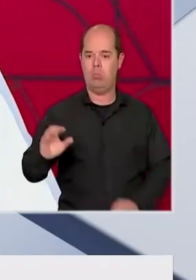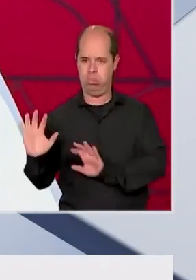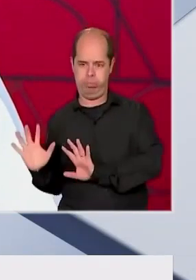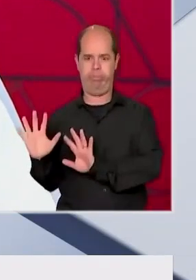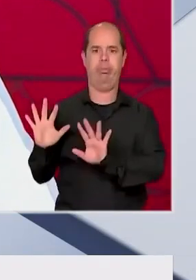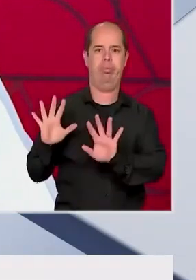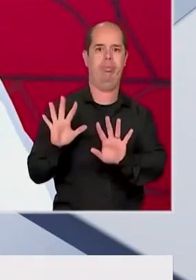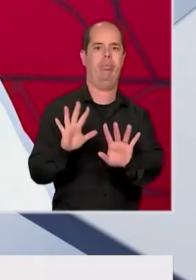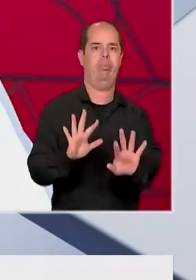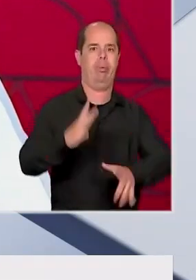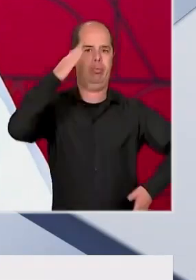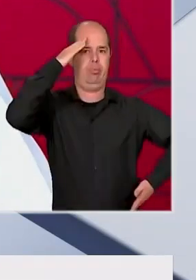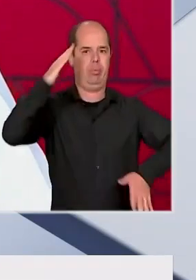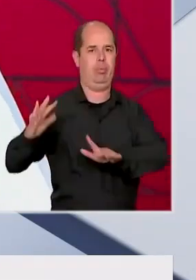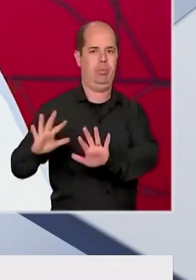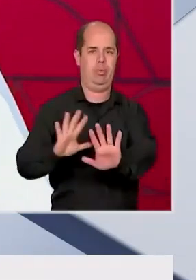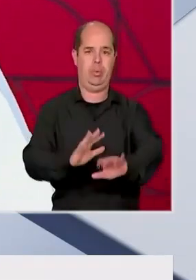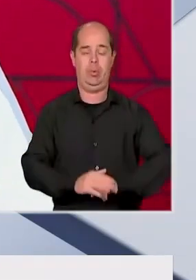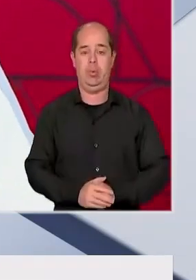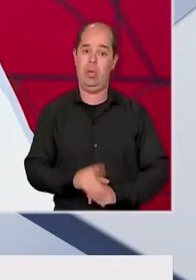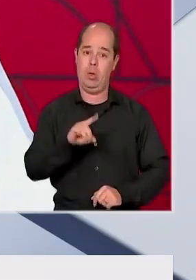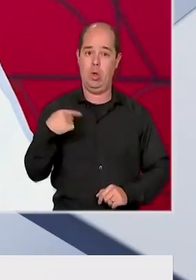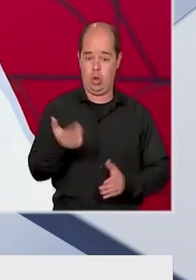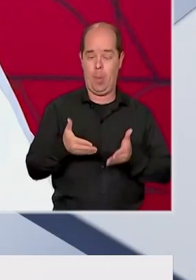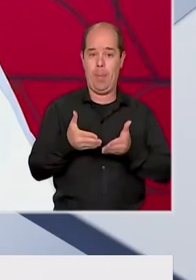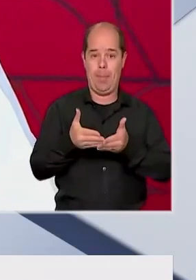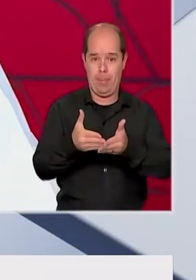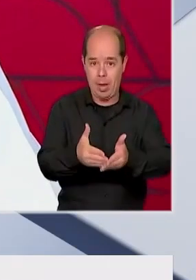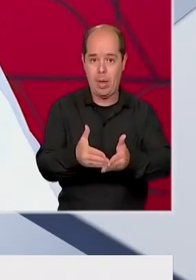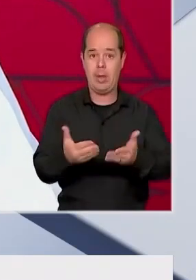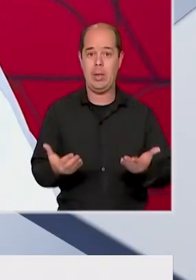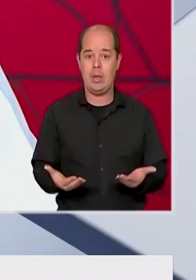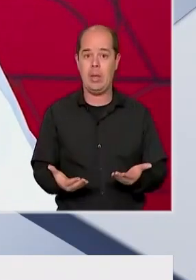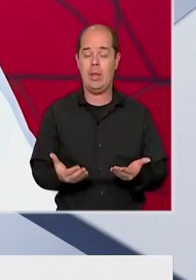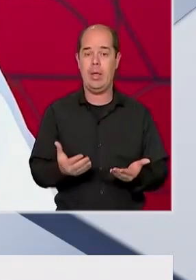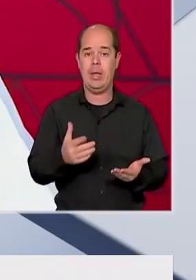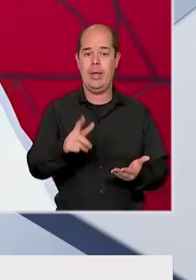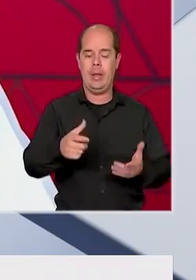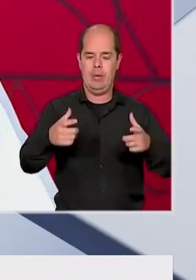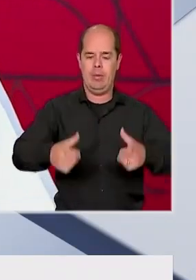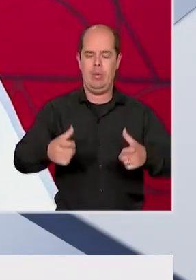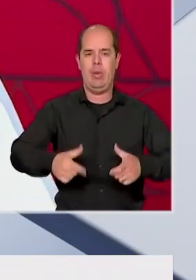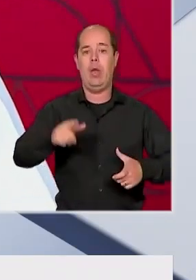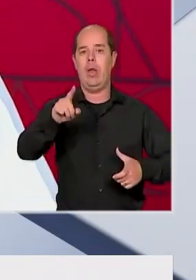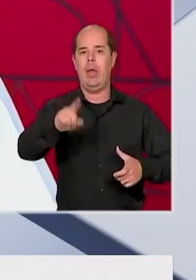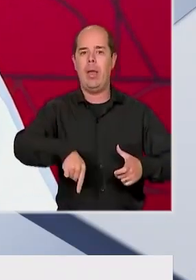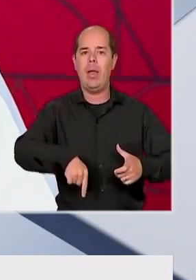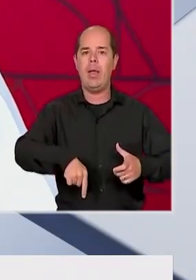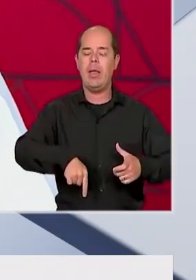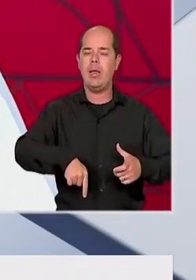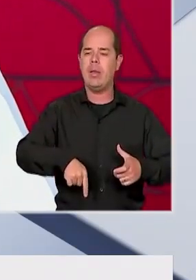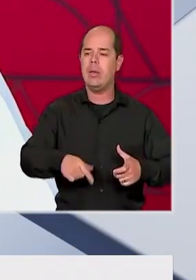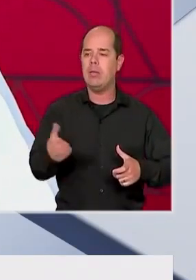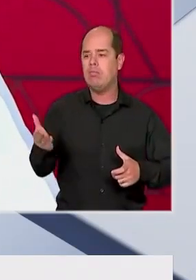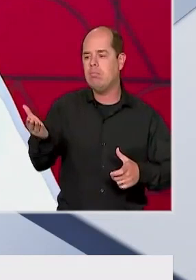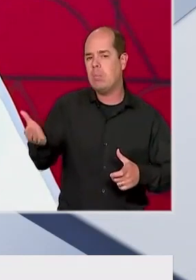operação que até então será implementada até maio do ano que vem bom Evandro a pressão era justa esse e